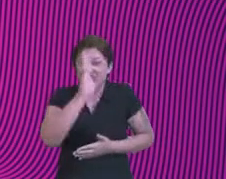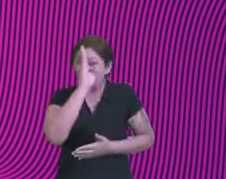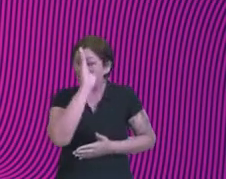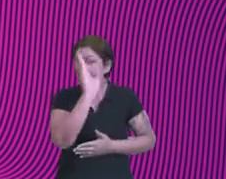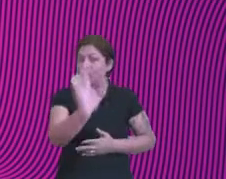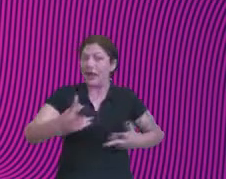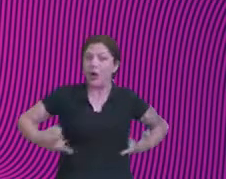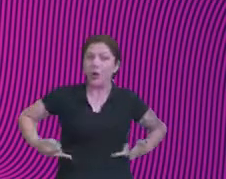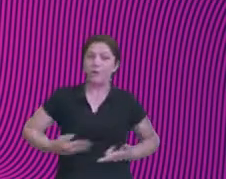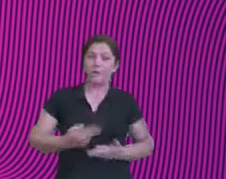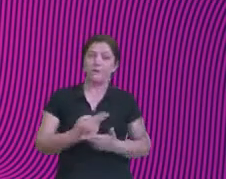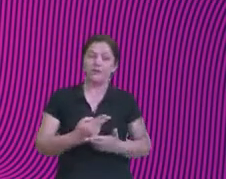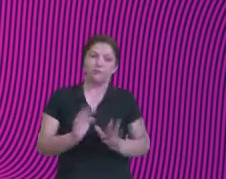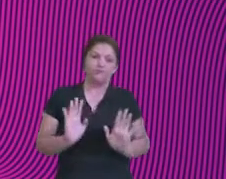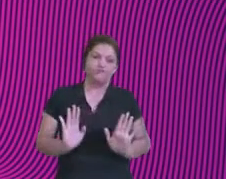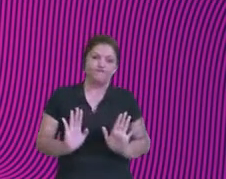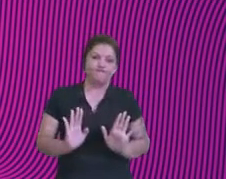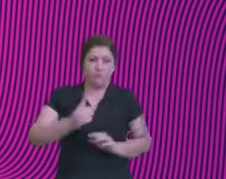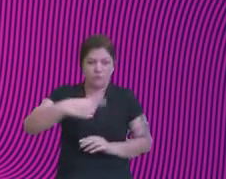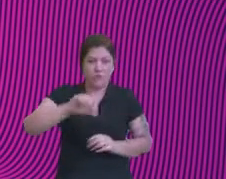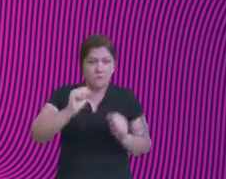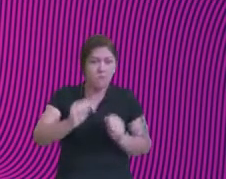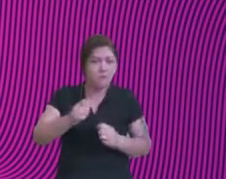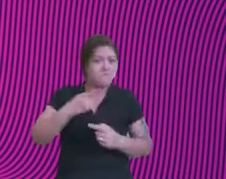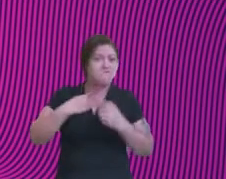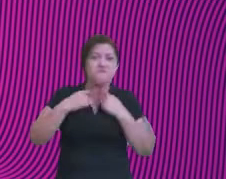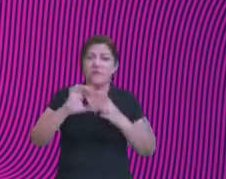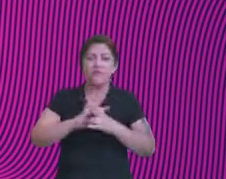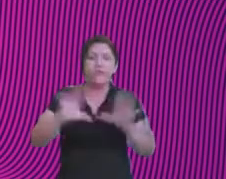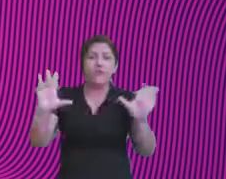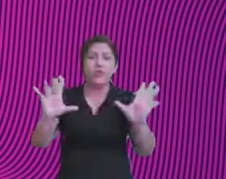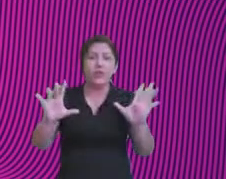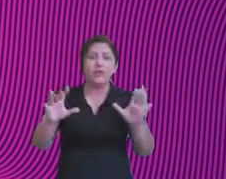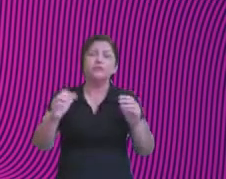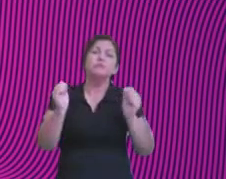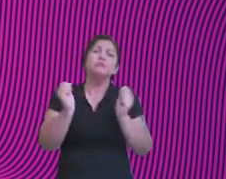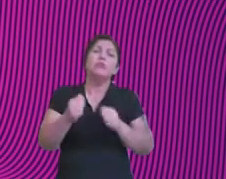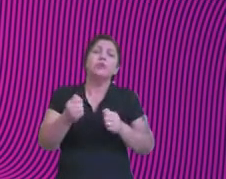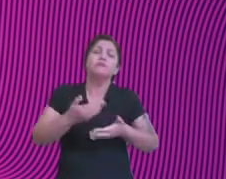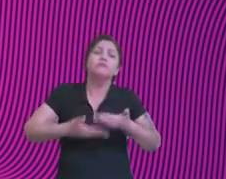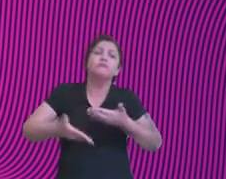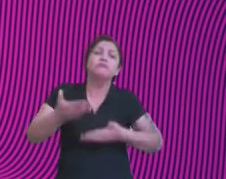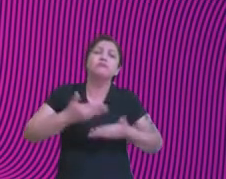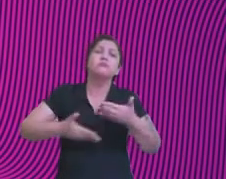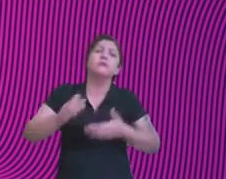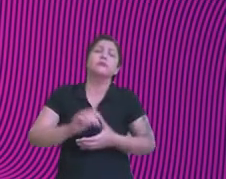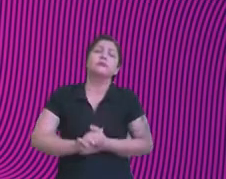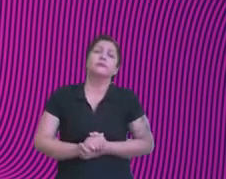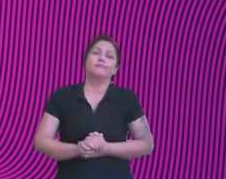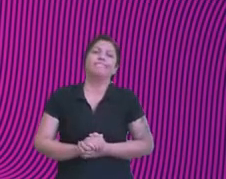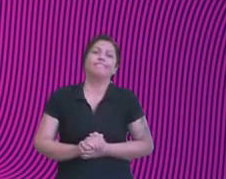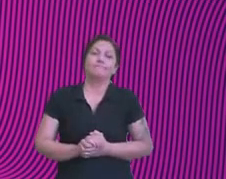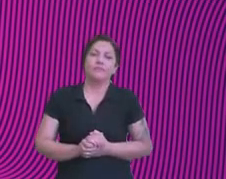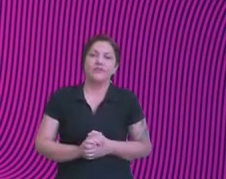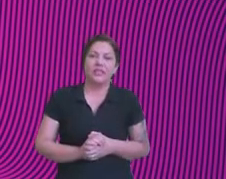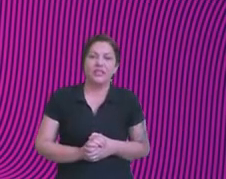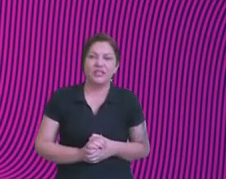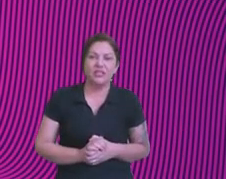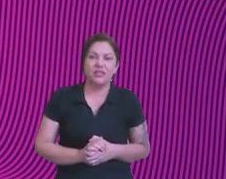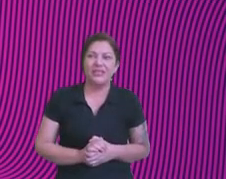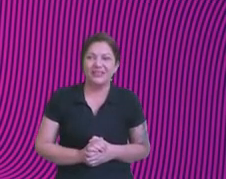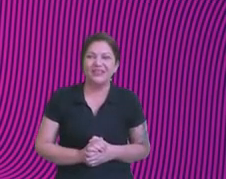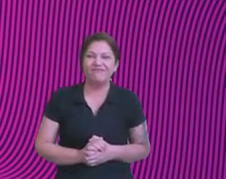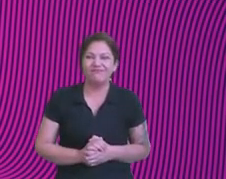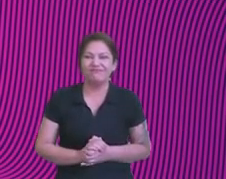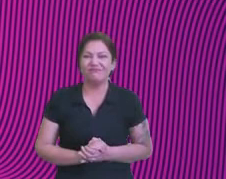todo mundo se sinta à vontade depois de fazer os comentários, tá? Vou começar direcionando para o Armando Porto, e